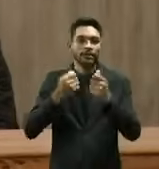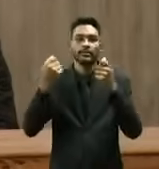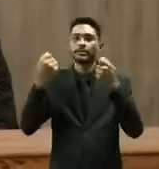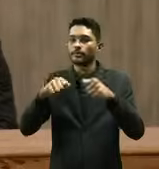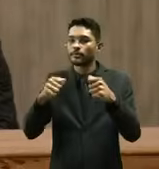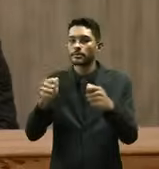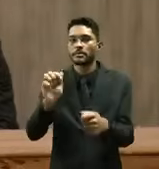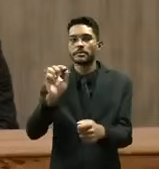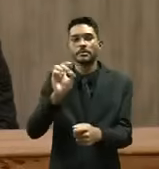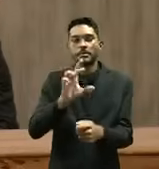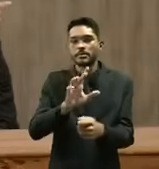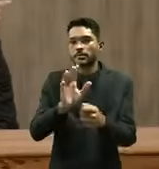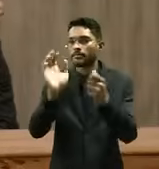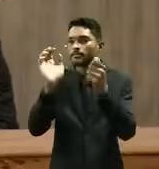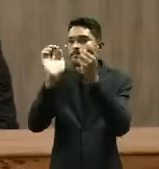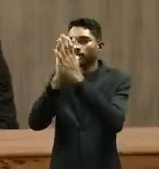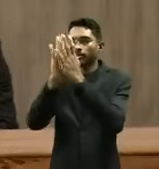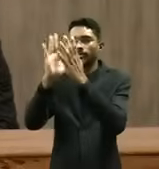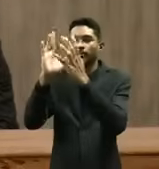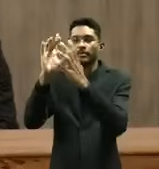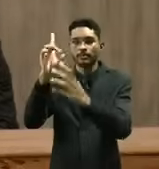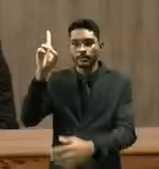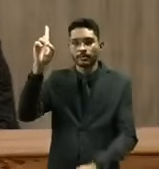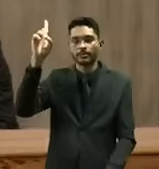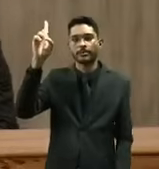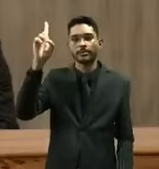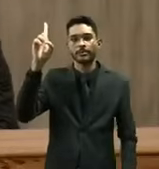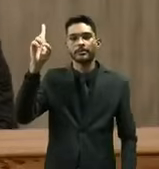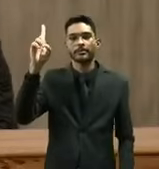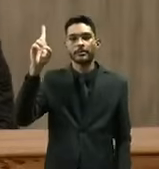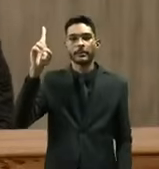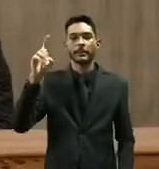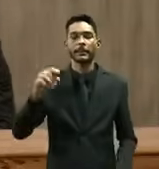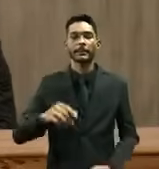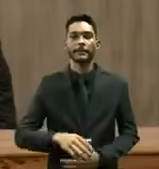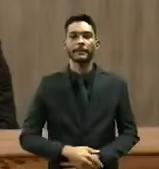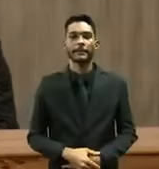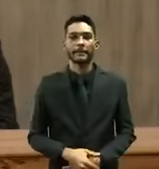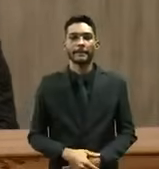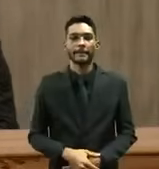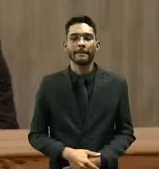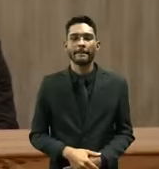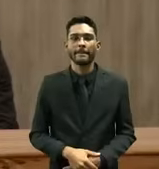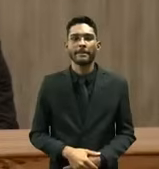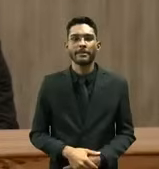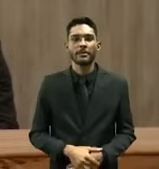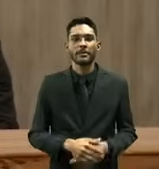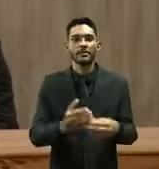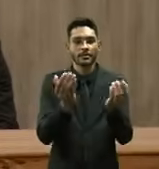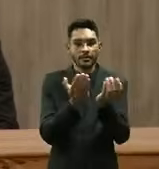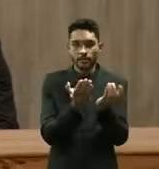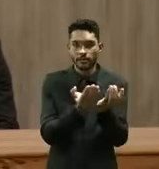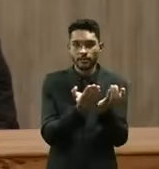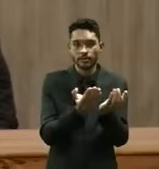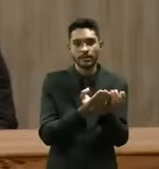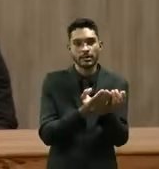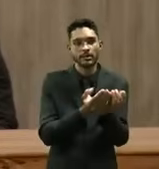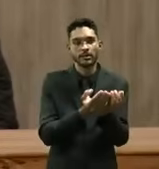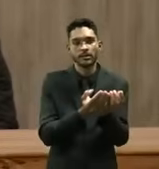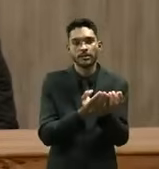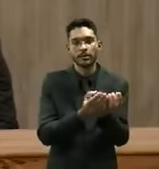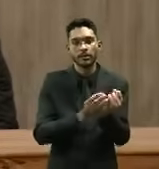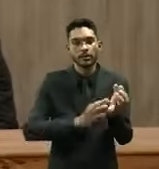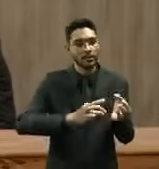glorificar todo Cristão independentemente das questões doutrinárias espiritualmente nós somos